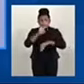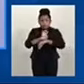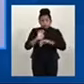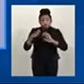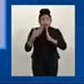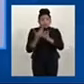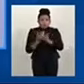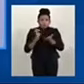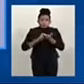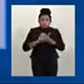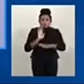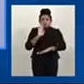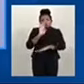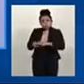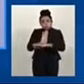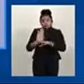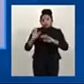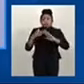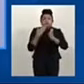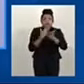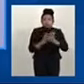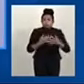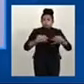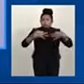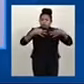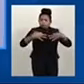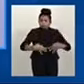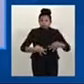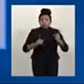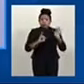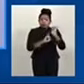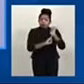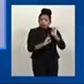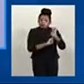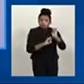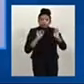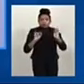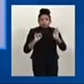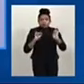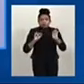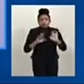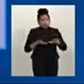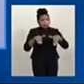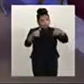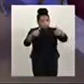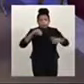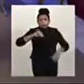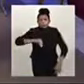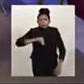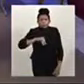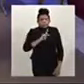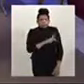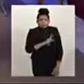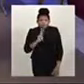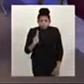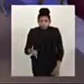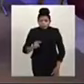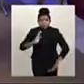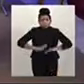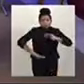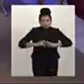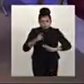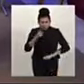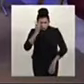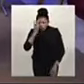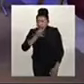escolas de tempo integral, com as escolas dignas, com os IEMAs e um dos melhores salários de professor. Você